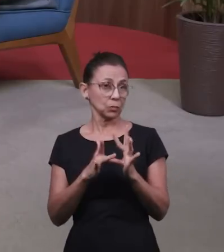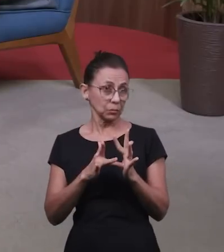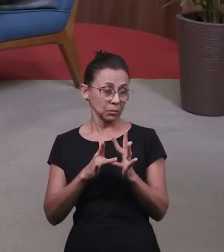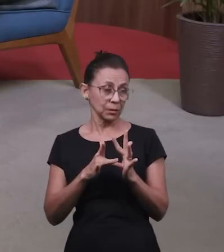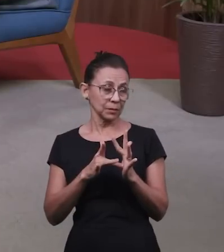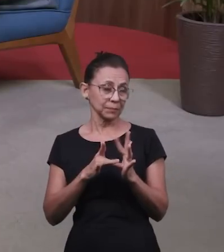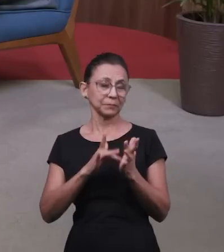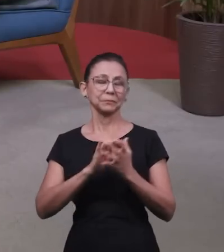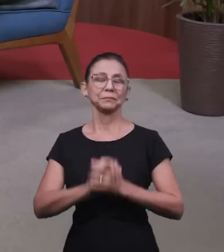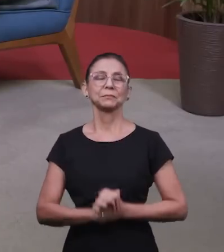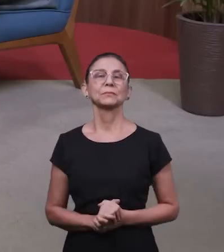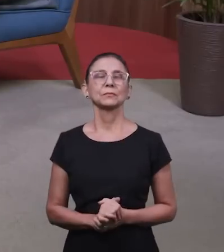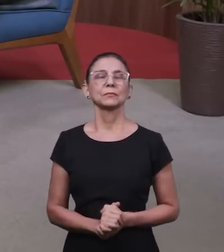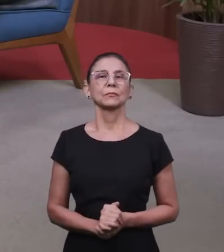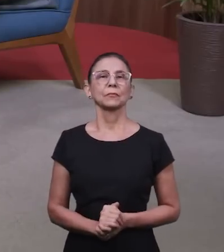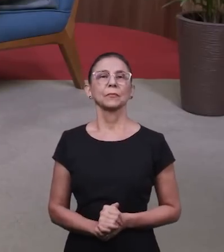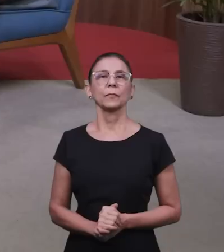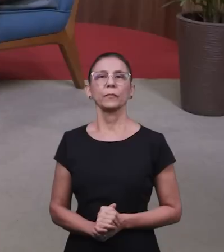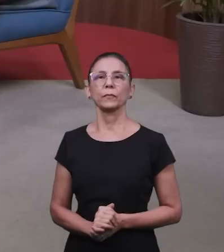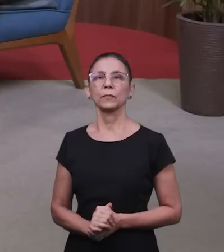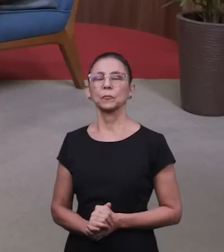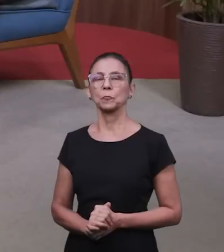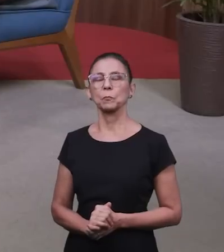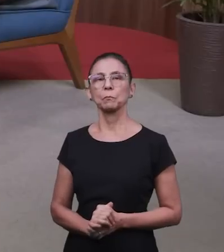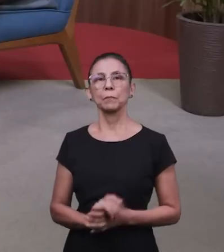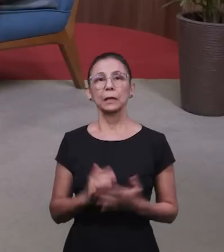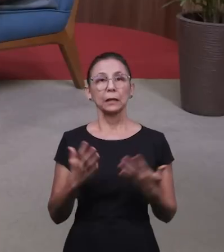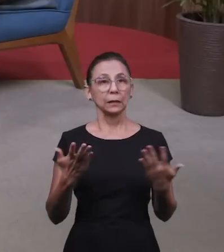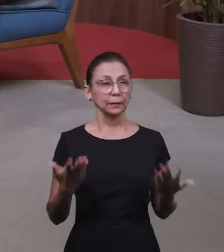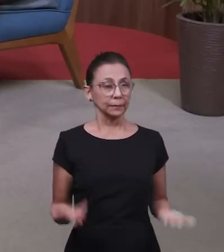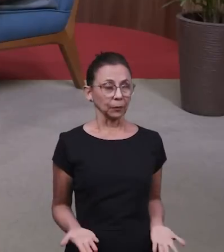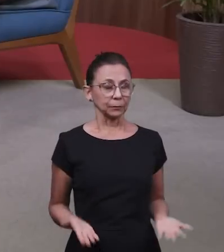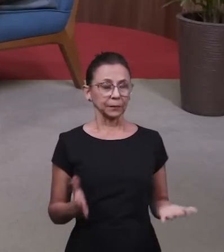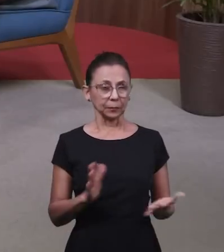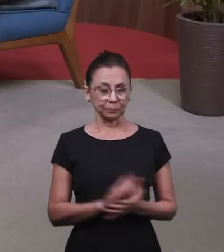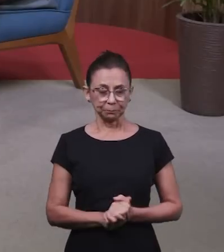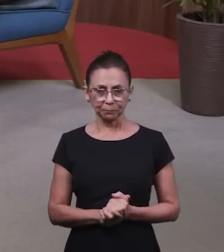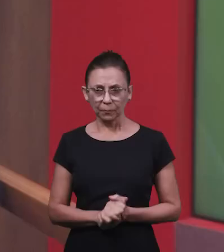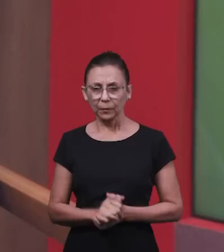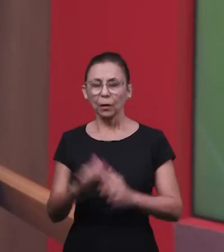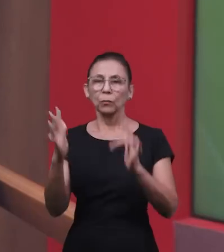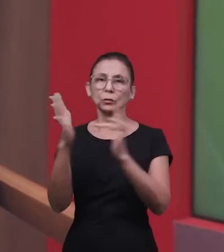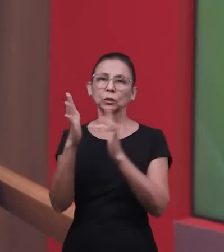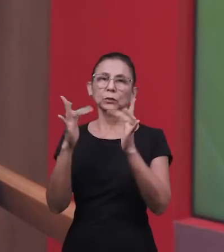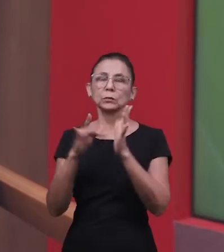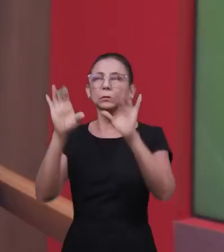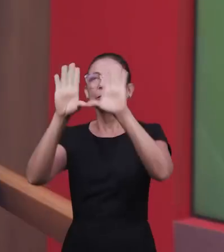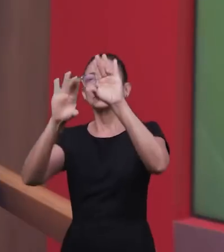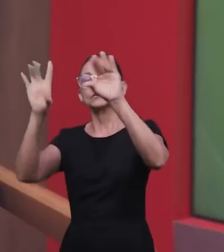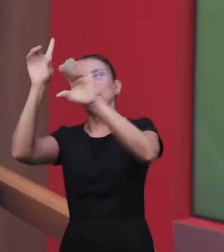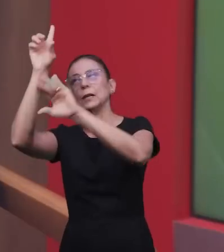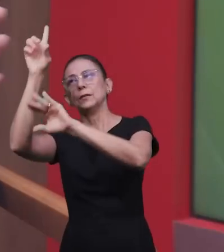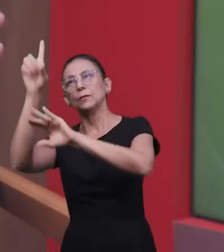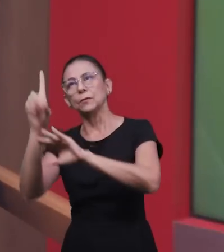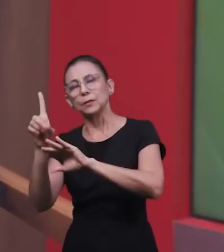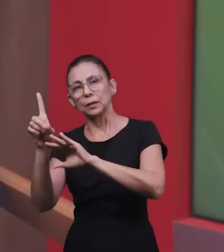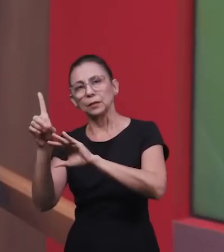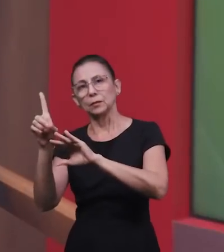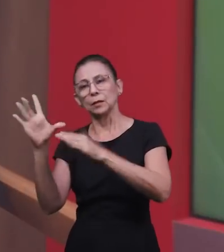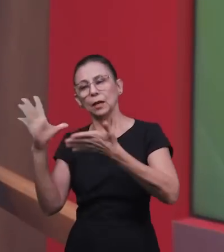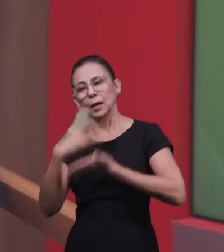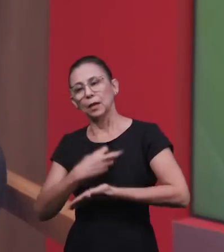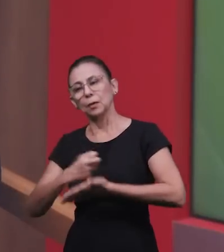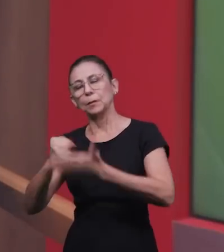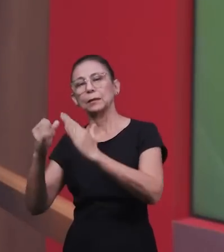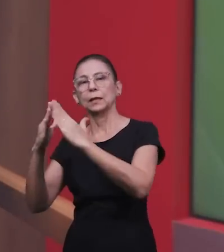Jesus voltar, nesse momento final, o mundo não vai acabar quando Jesus voltar. Mas a igreja